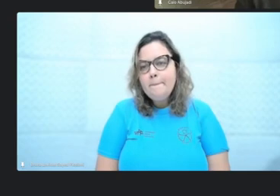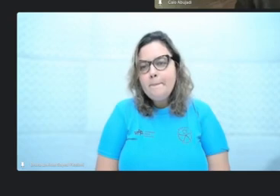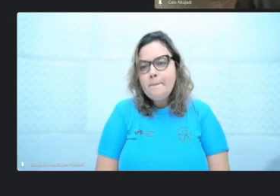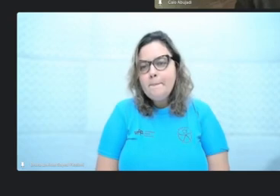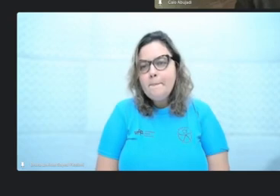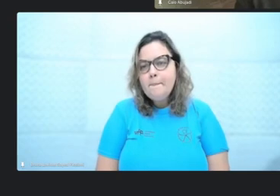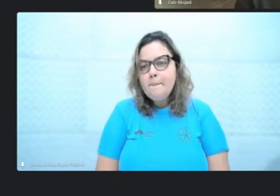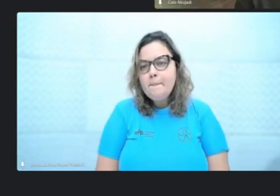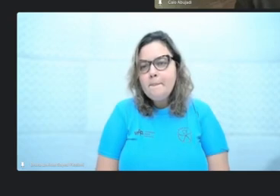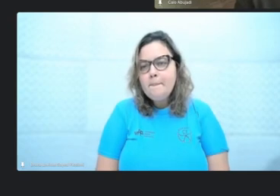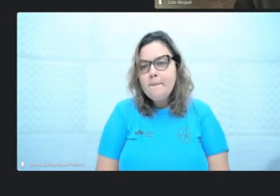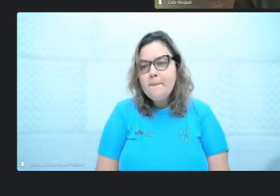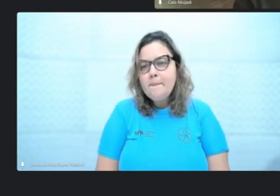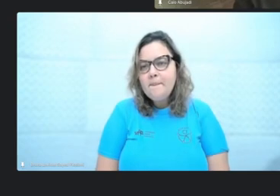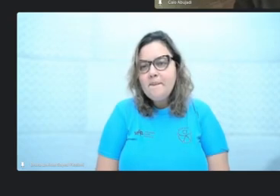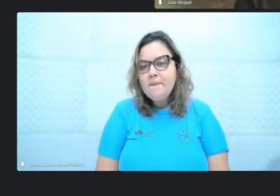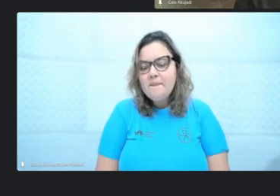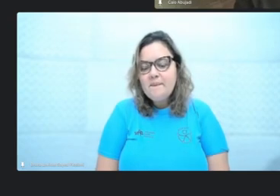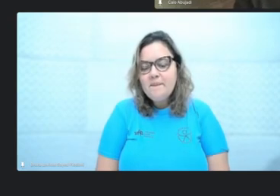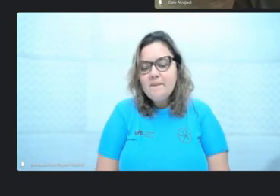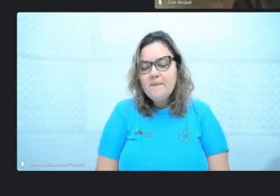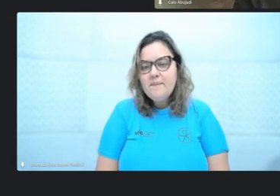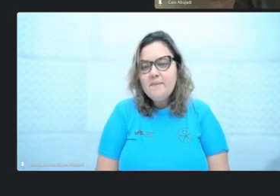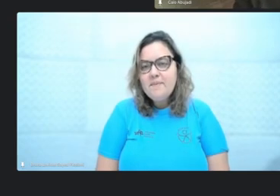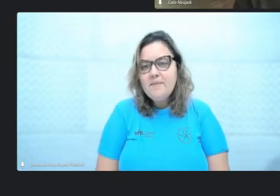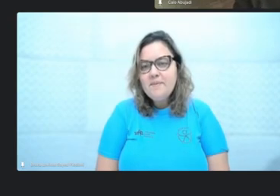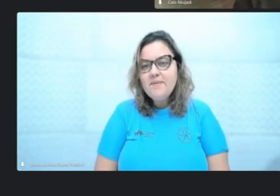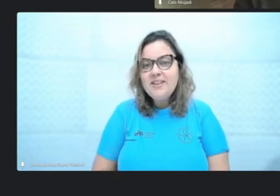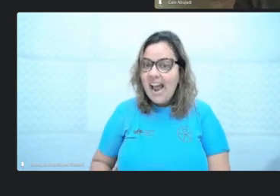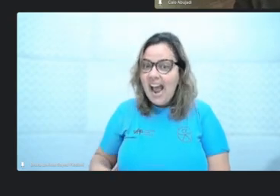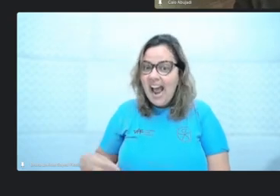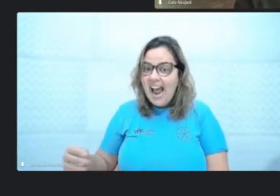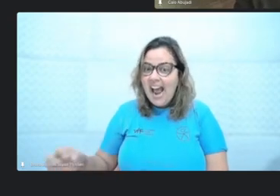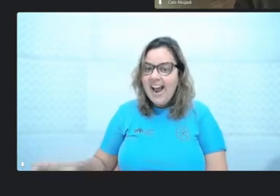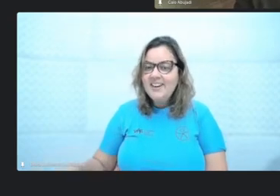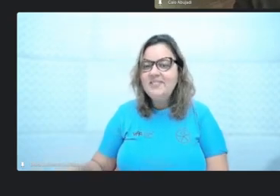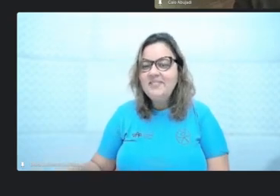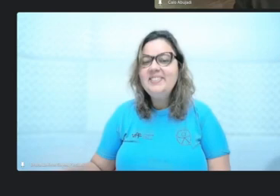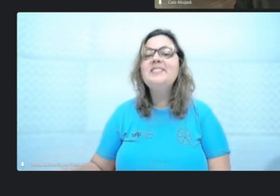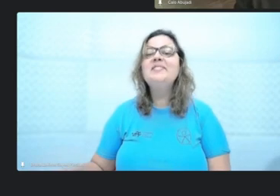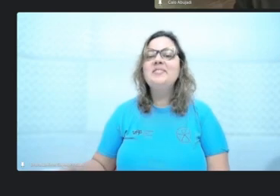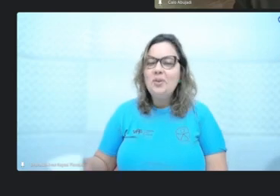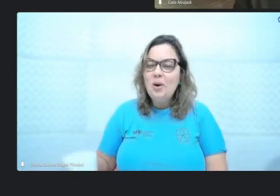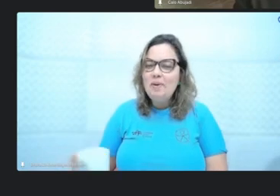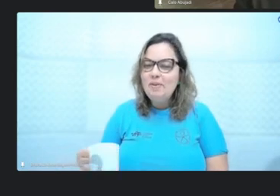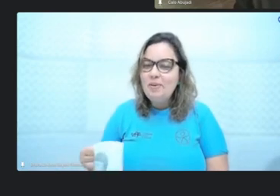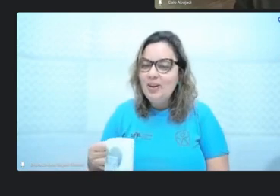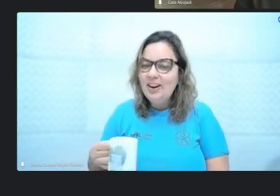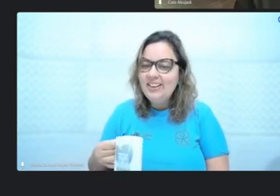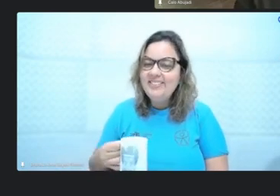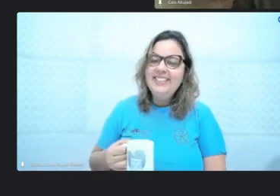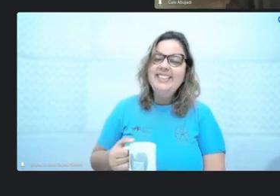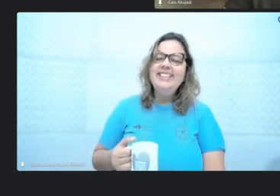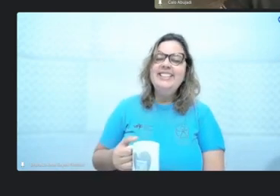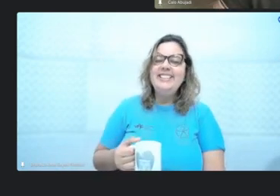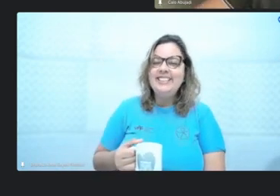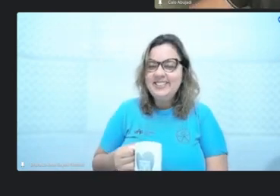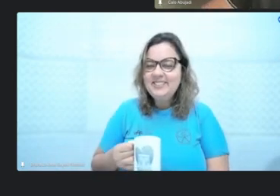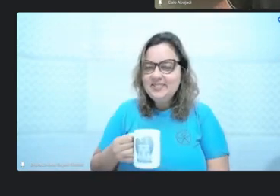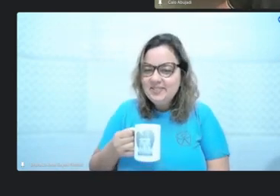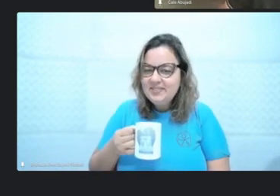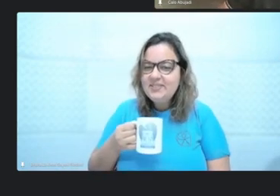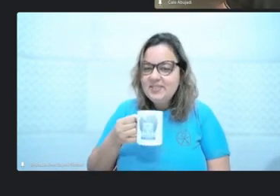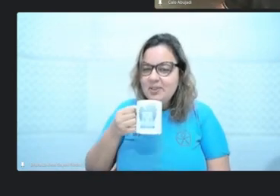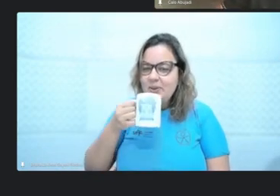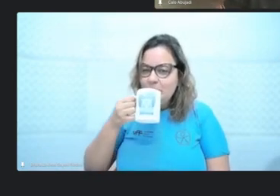não quer calar é a pergunta de US$1 milhão, é o que é o autismo, né? Porque, opa, vamos agora. Sobre isso,